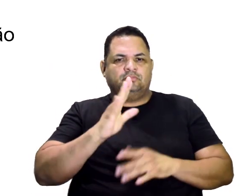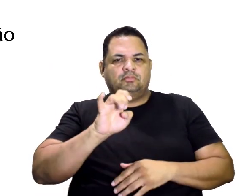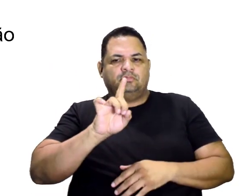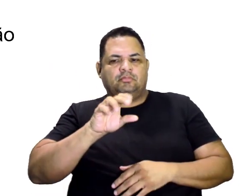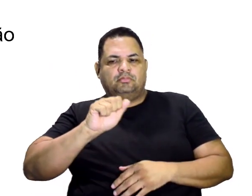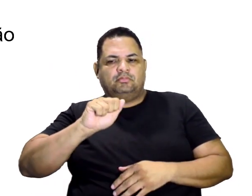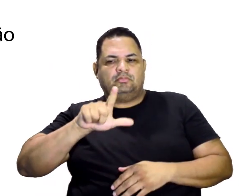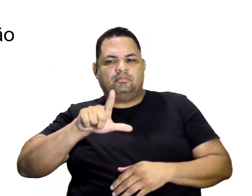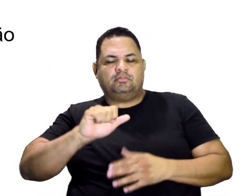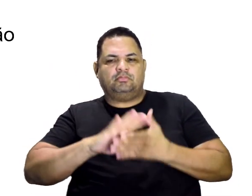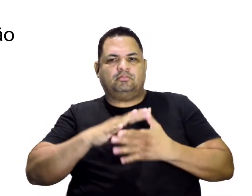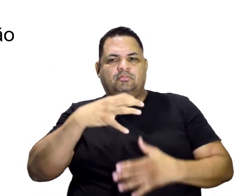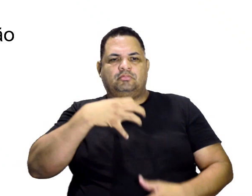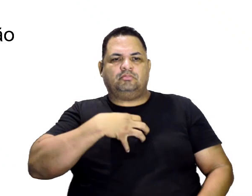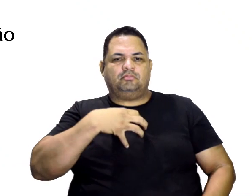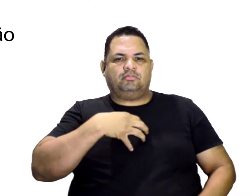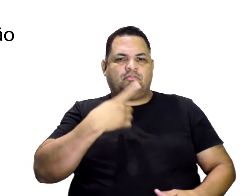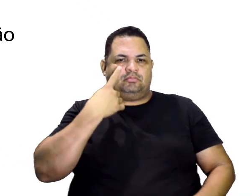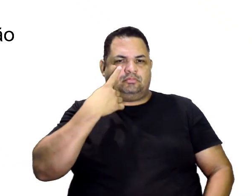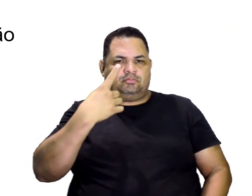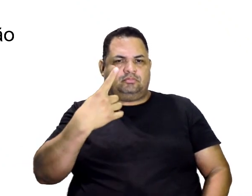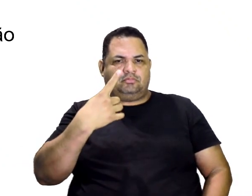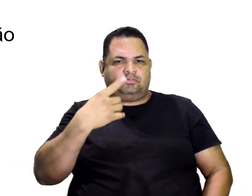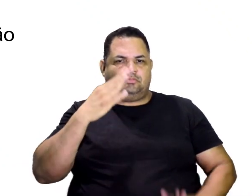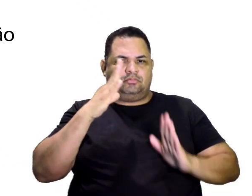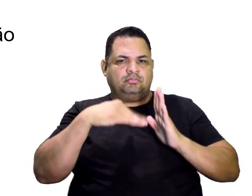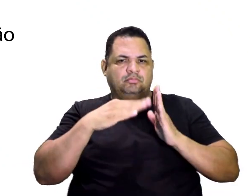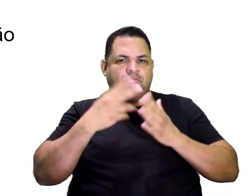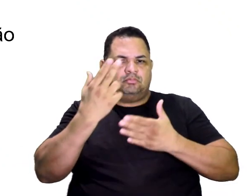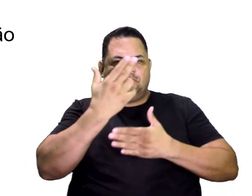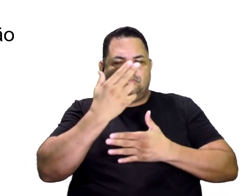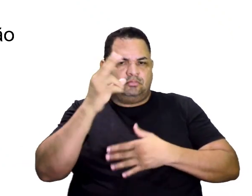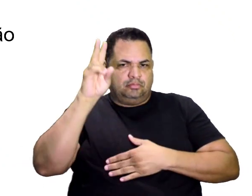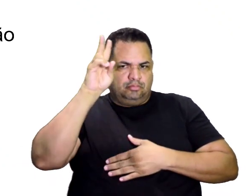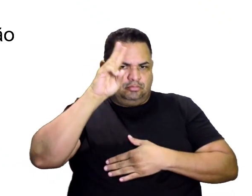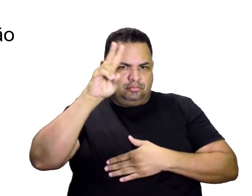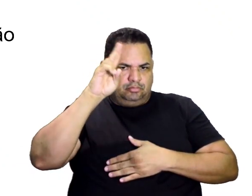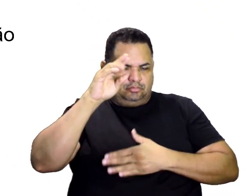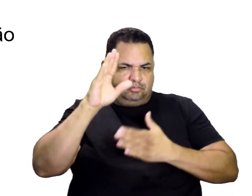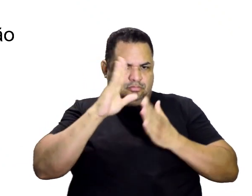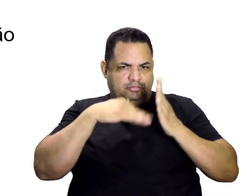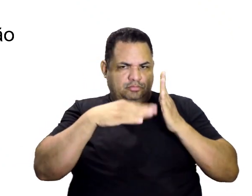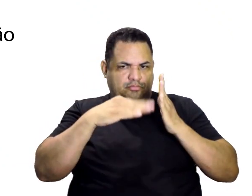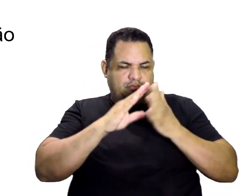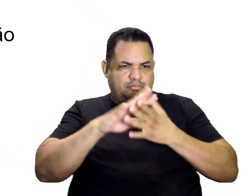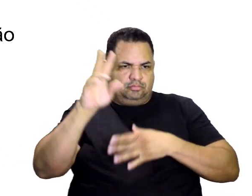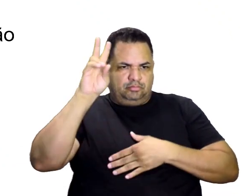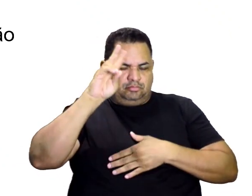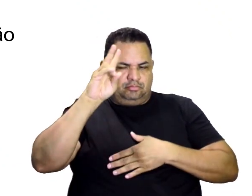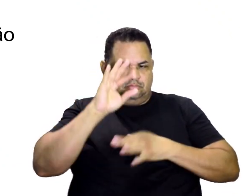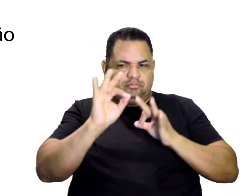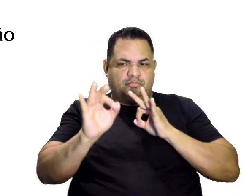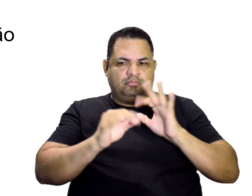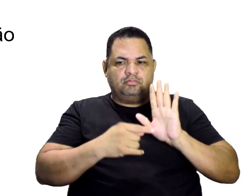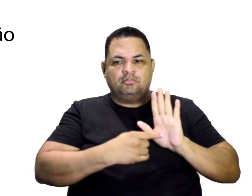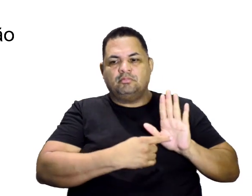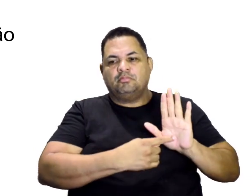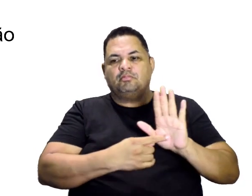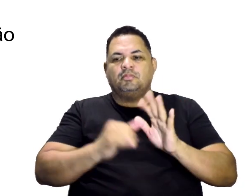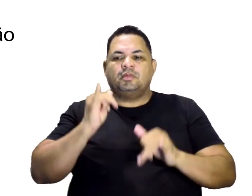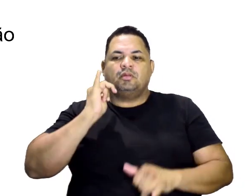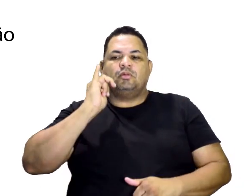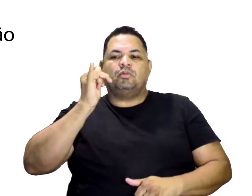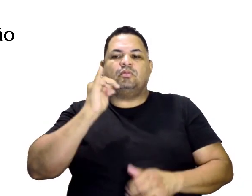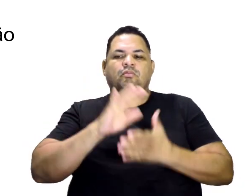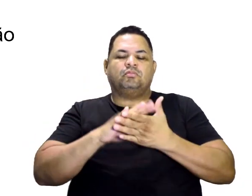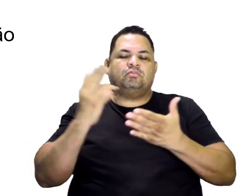Cabral, vemos uma pintura histórica. Então, é uma pintura que conta um